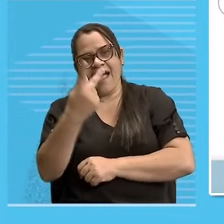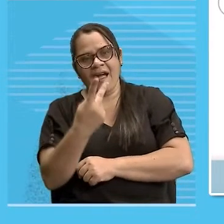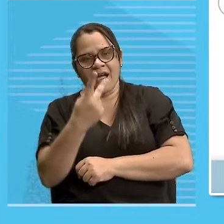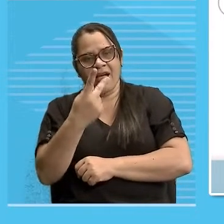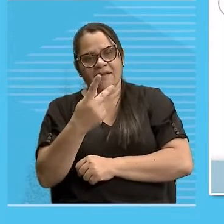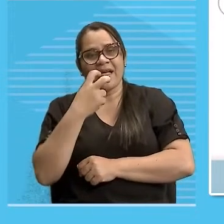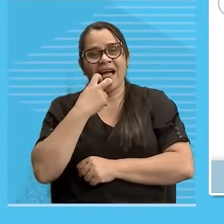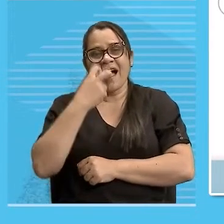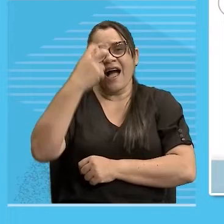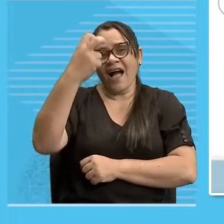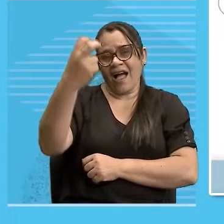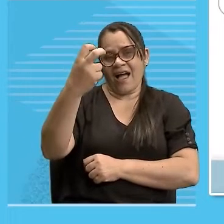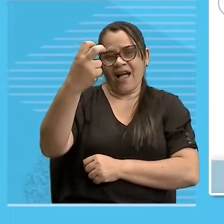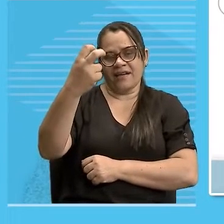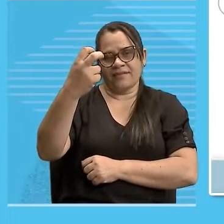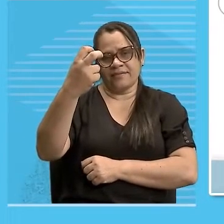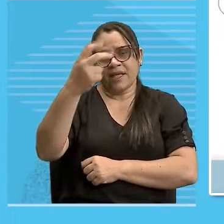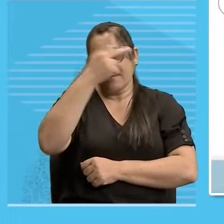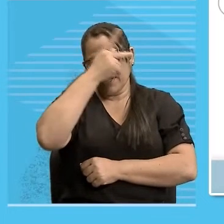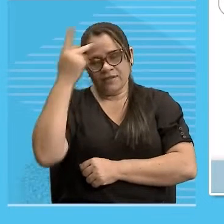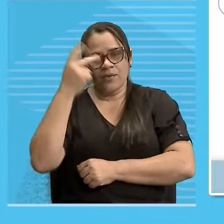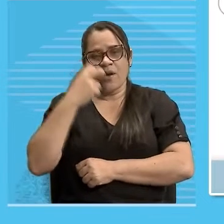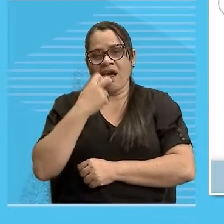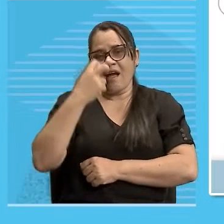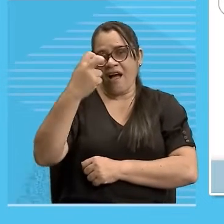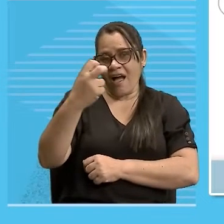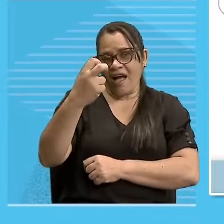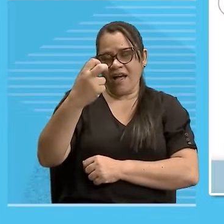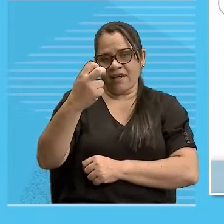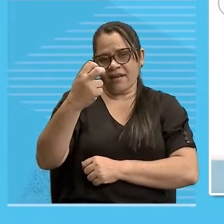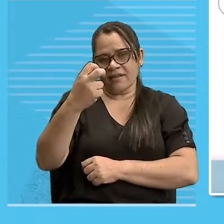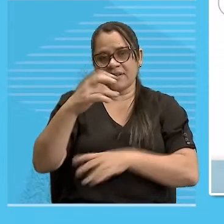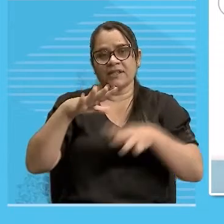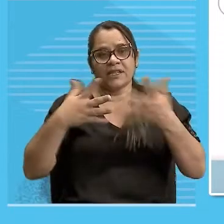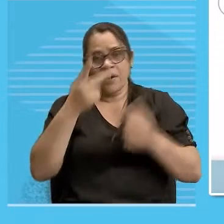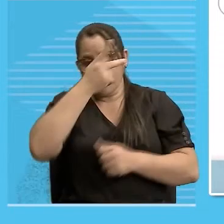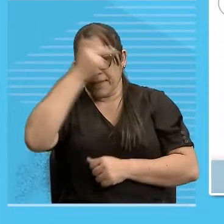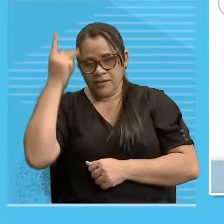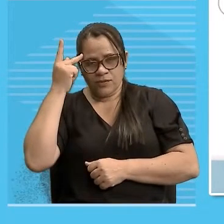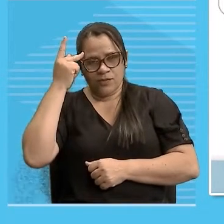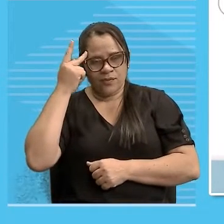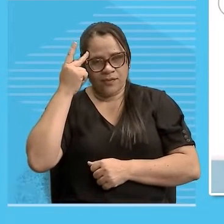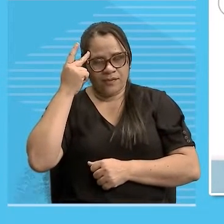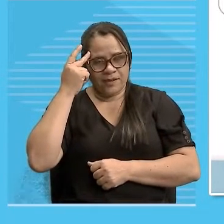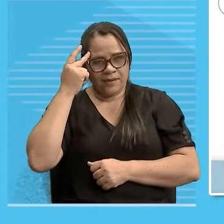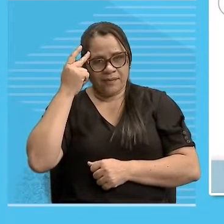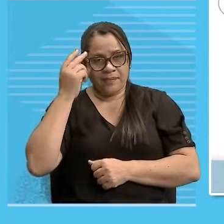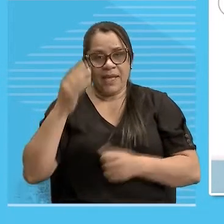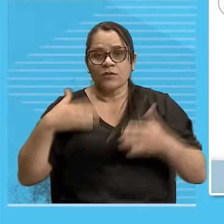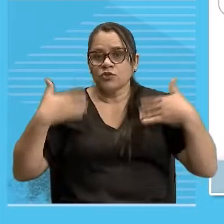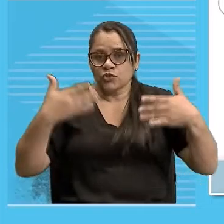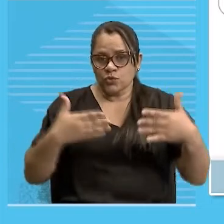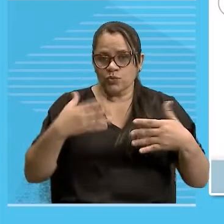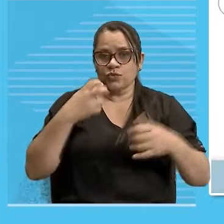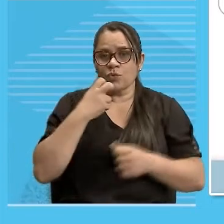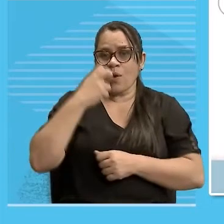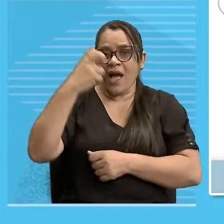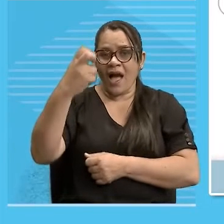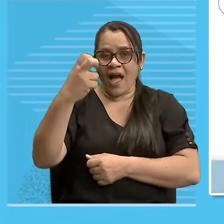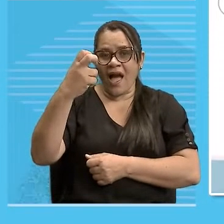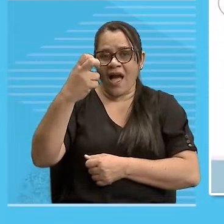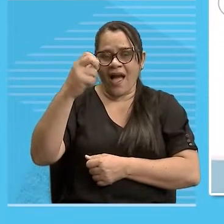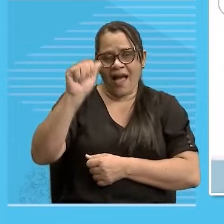Ah. Ou então, ahá, peguei. Como alguém que queira dar um susto no outro, queira pegar o outro com a boca na botija.